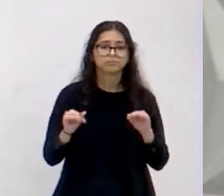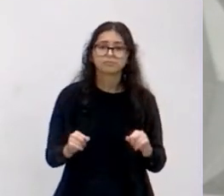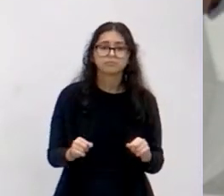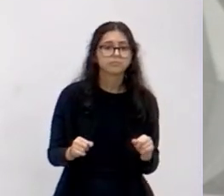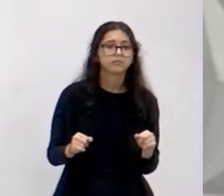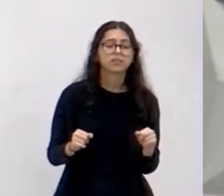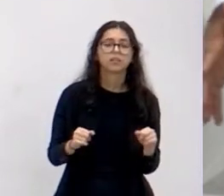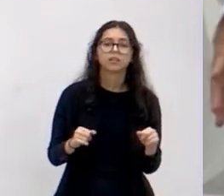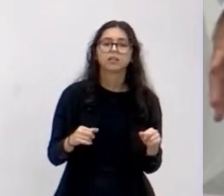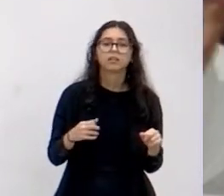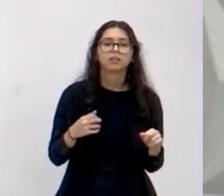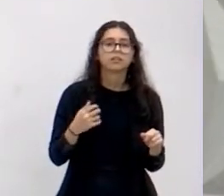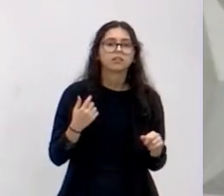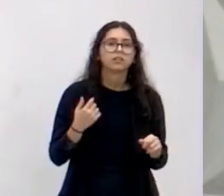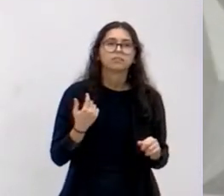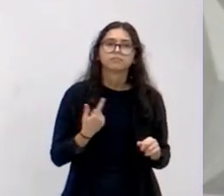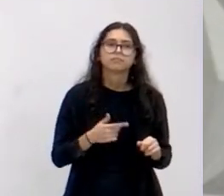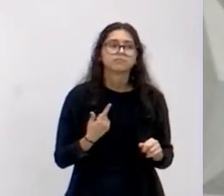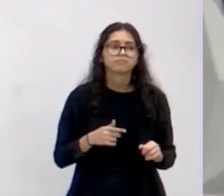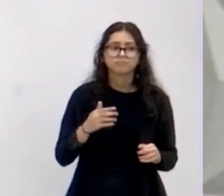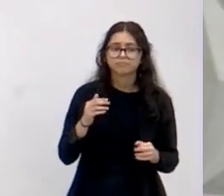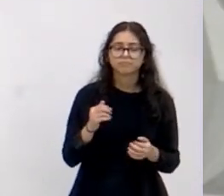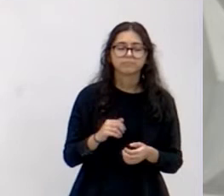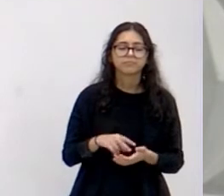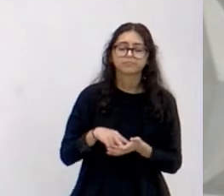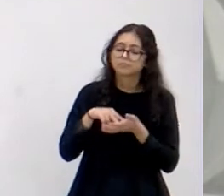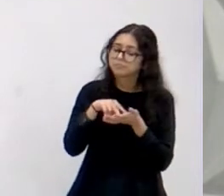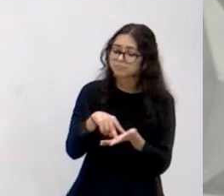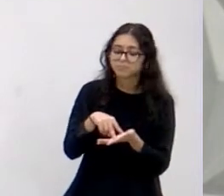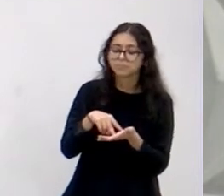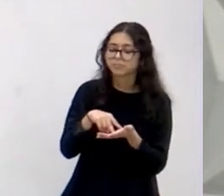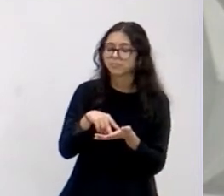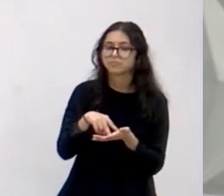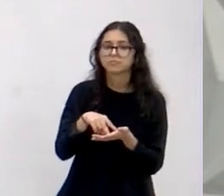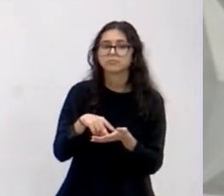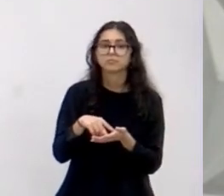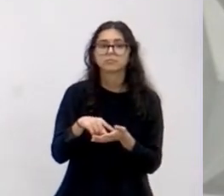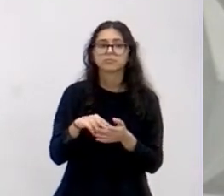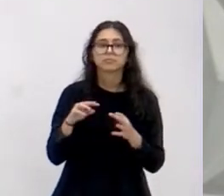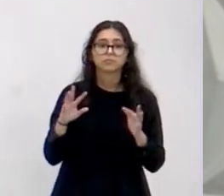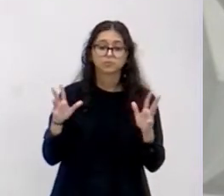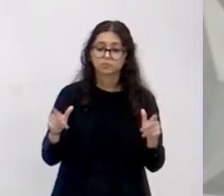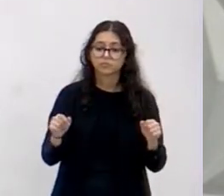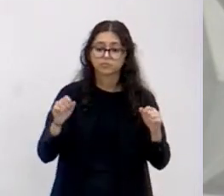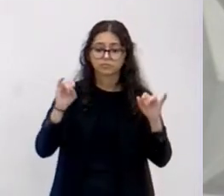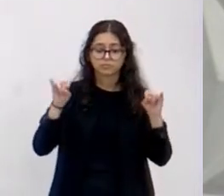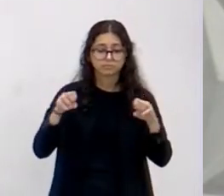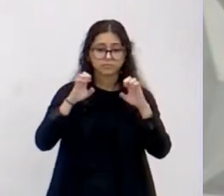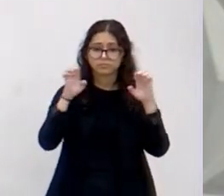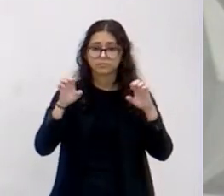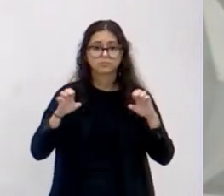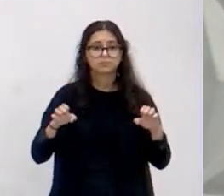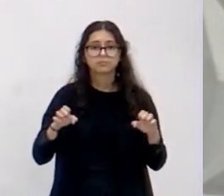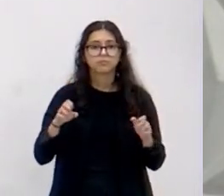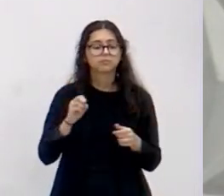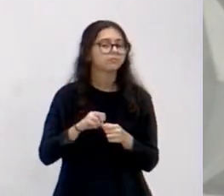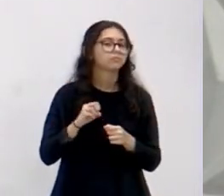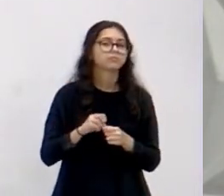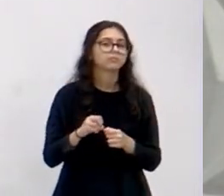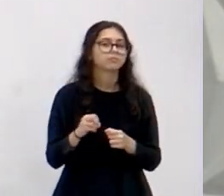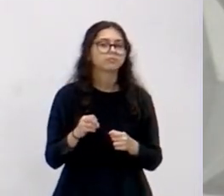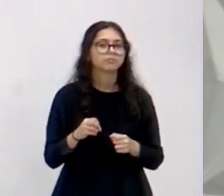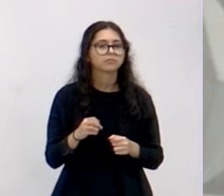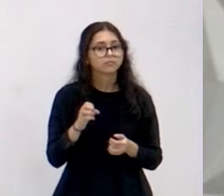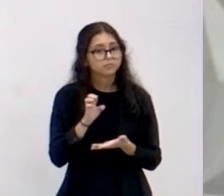paciência para lidar com essas situações Jezabel já consumiu toda a a ciência Eu não tenho mais